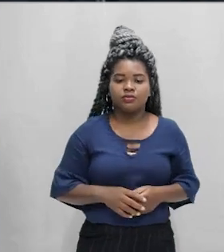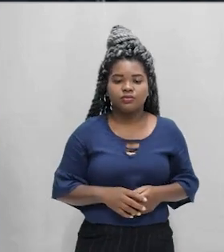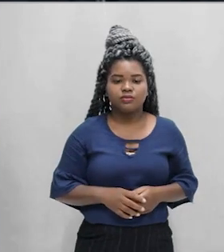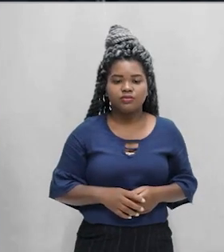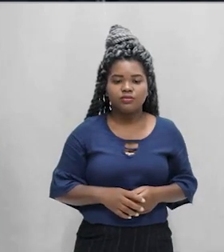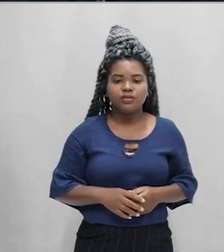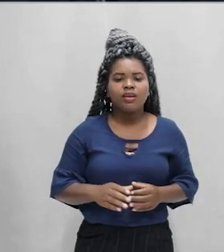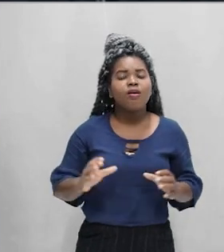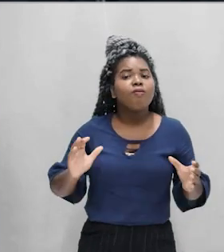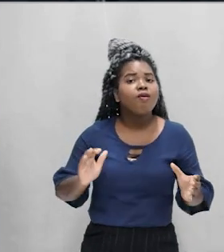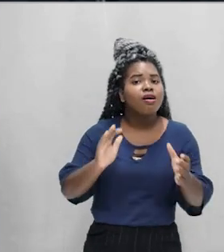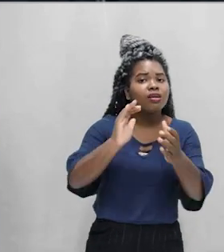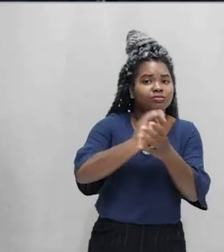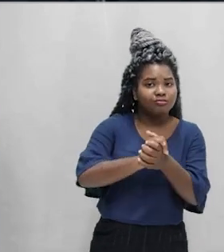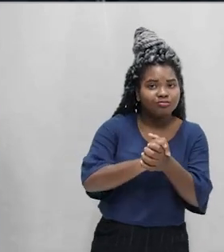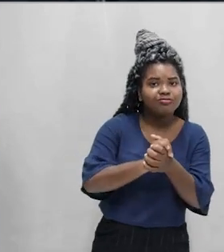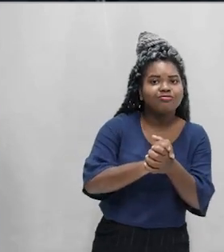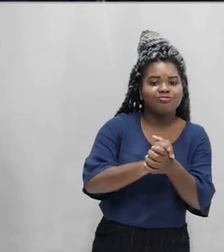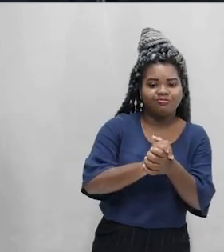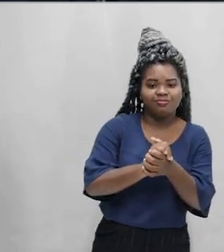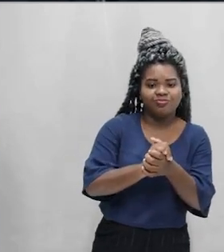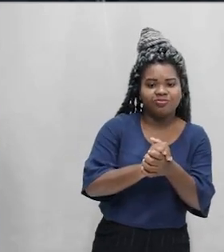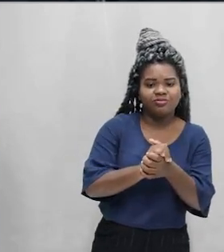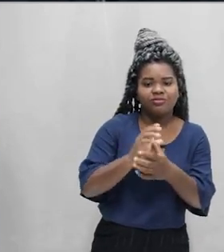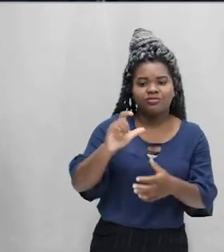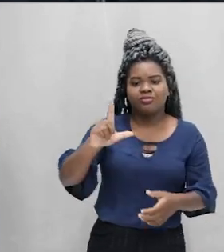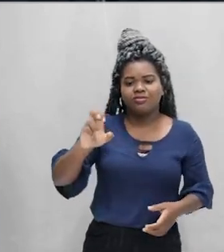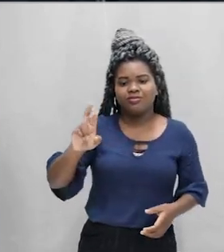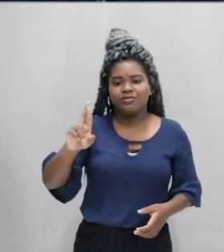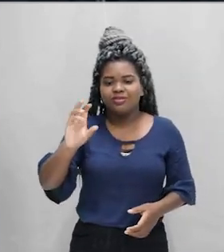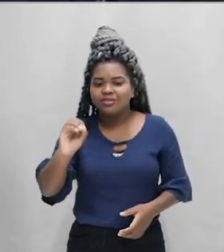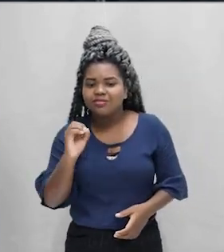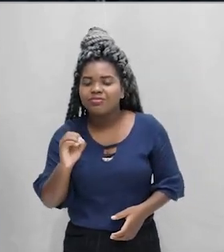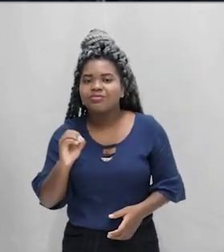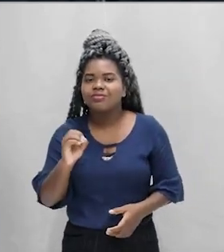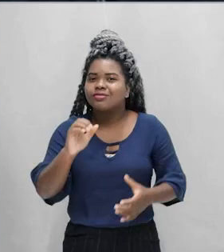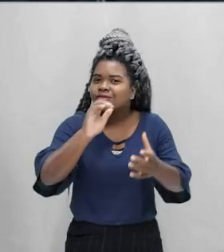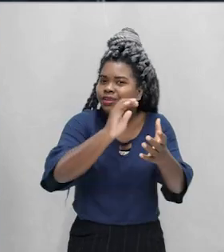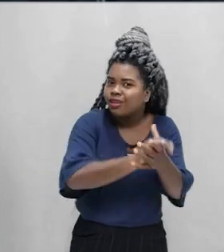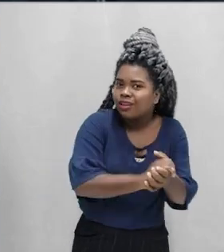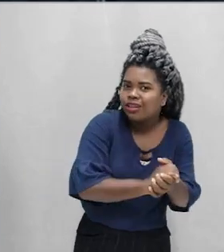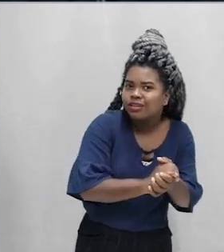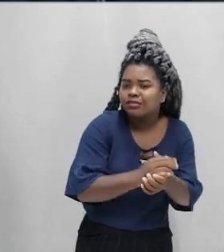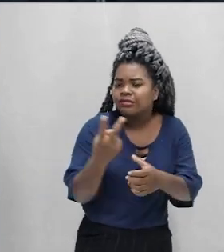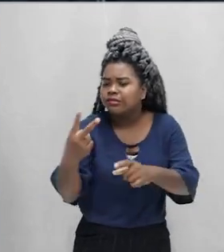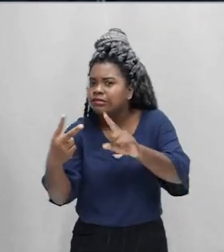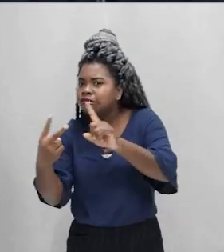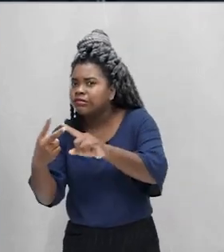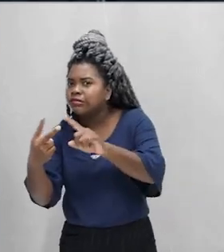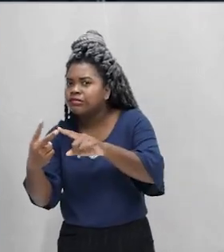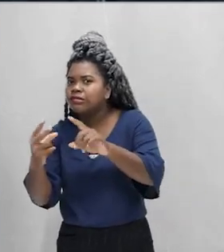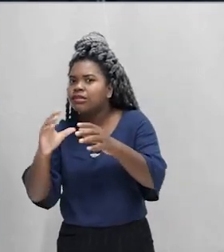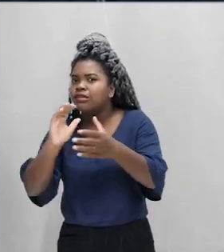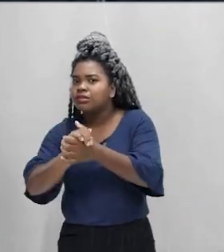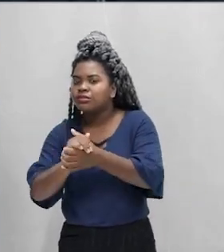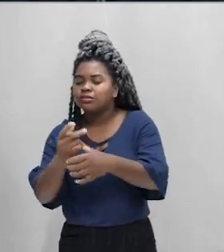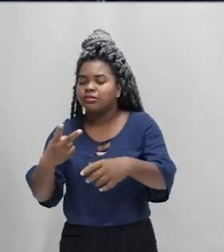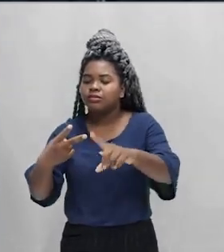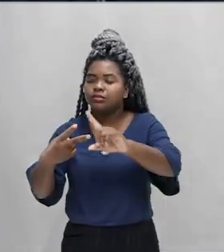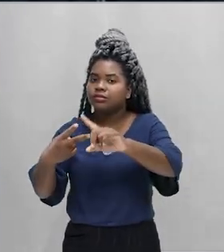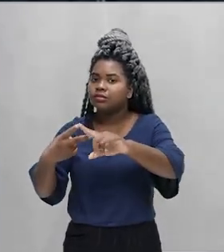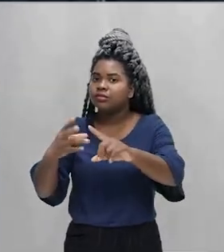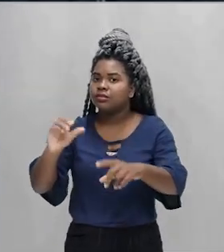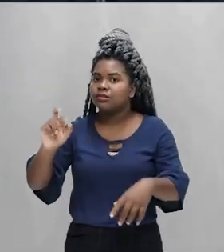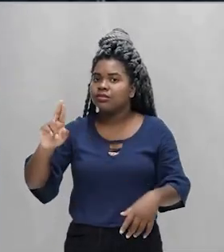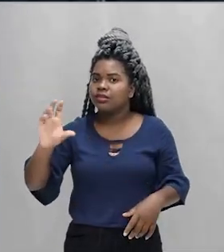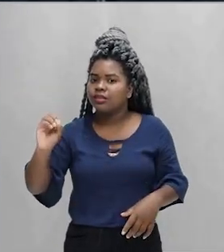instituições, o casamento, o clero, casamento e clero, seria imposição, o